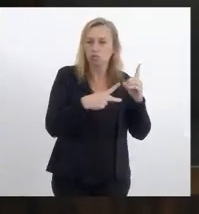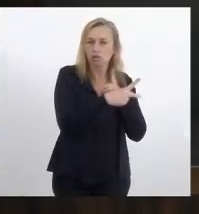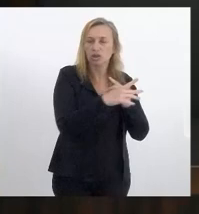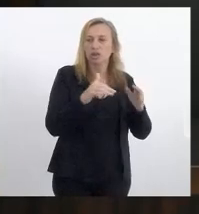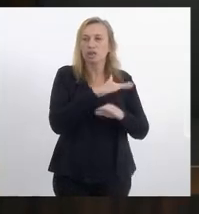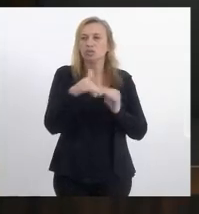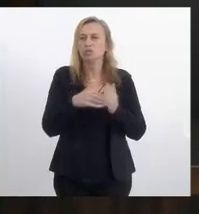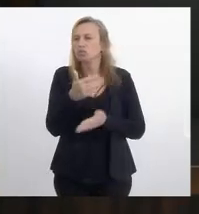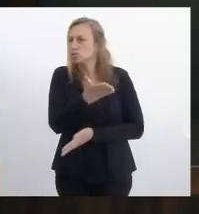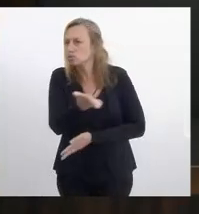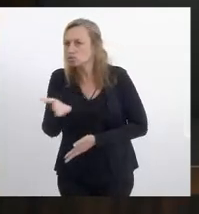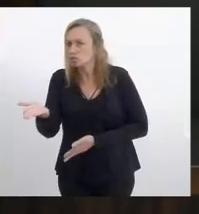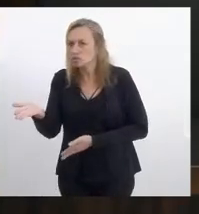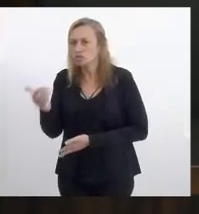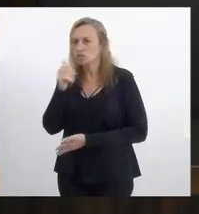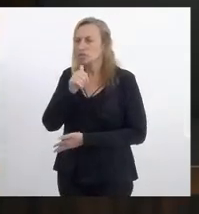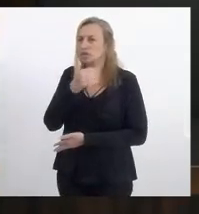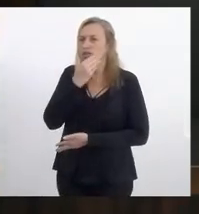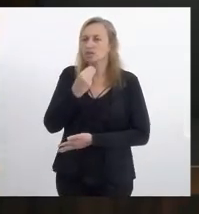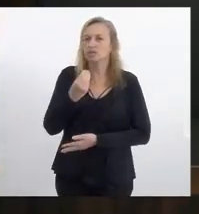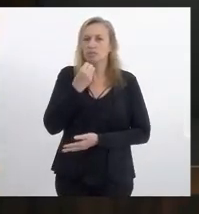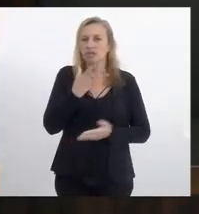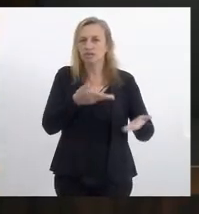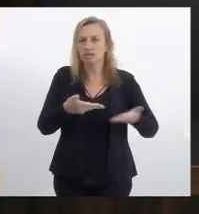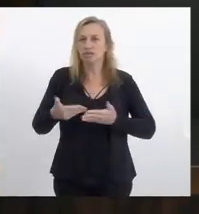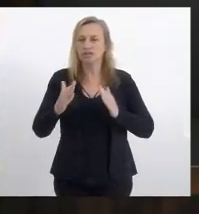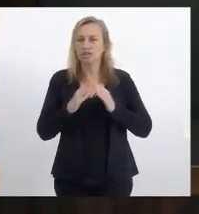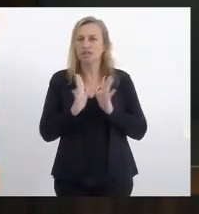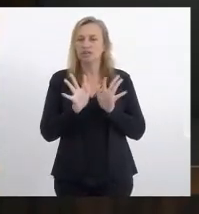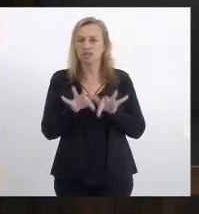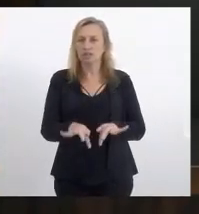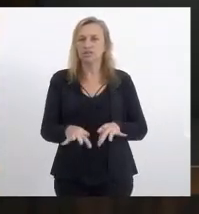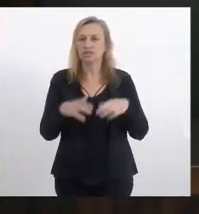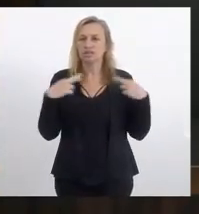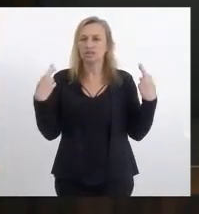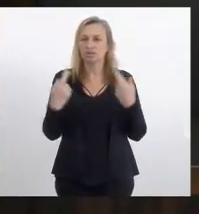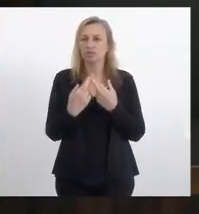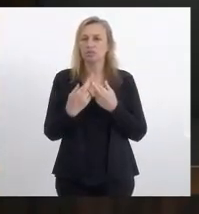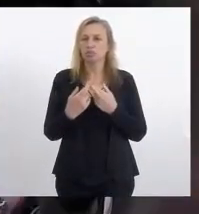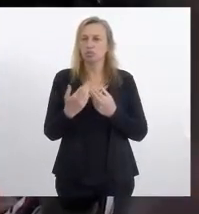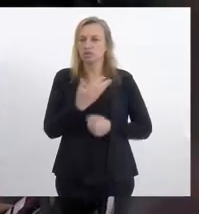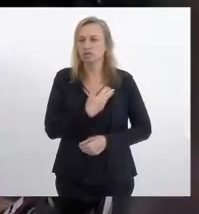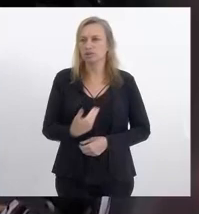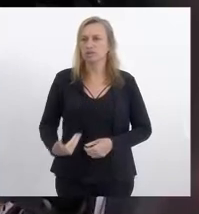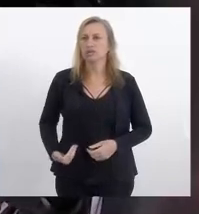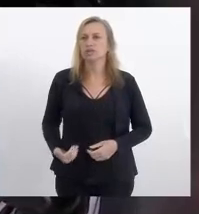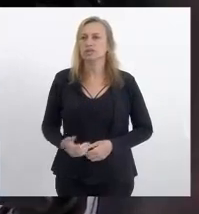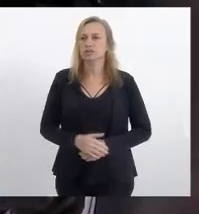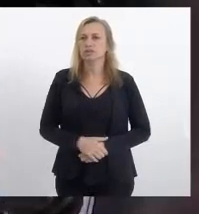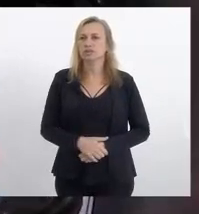a todos senhoras e senhores sejam ser muito bem vindos a casa está encerrada a nossa audiência pública